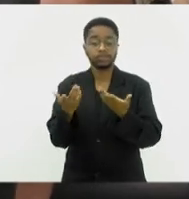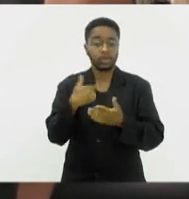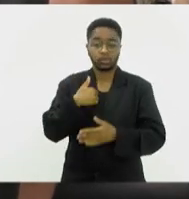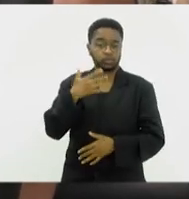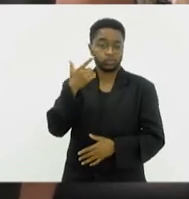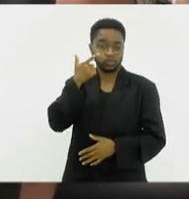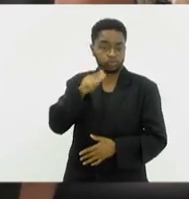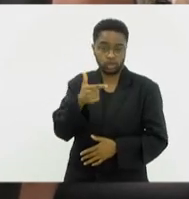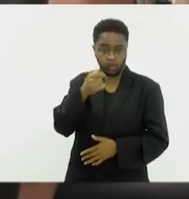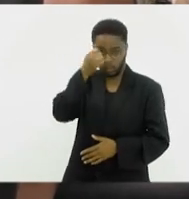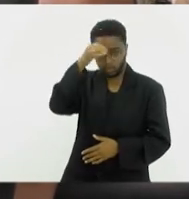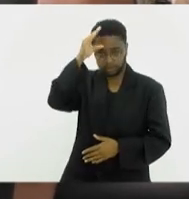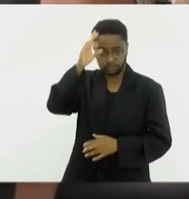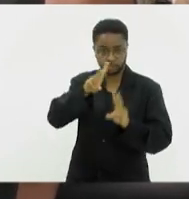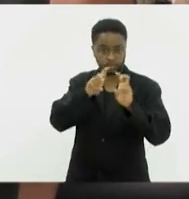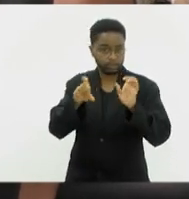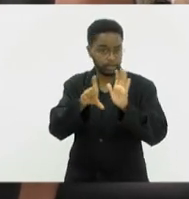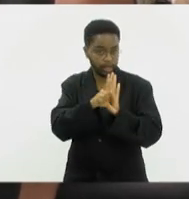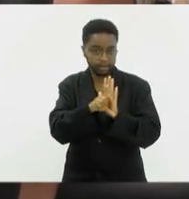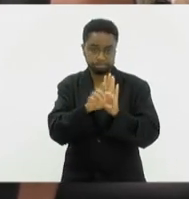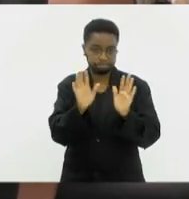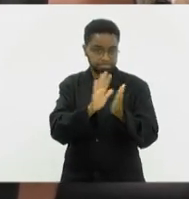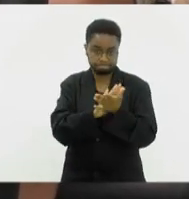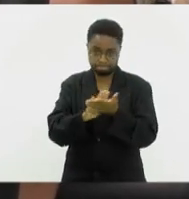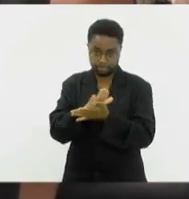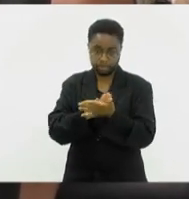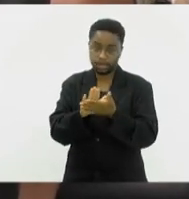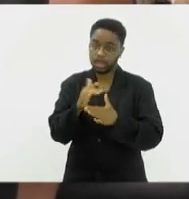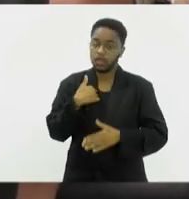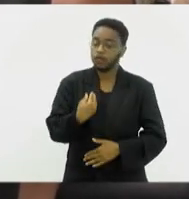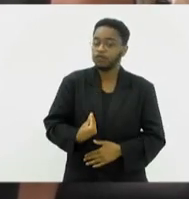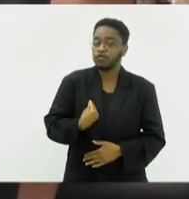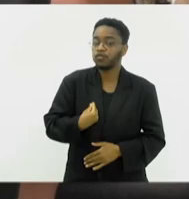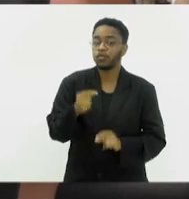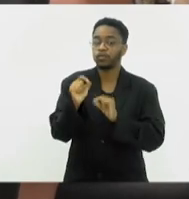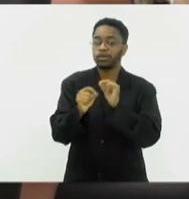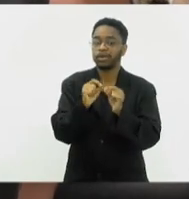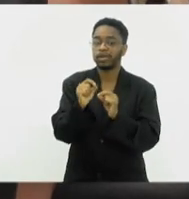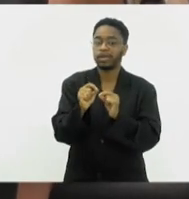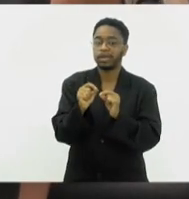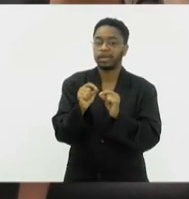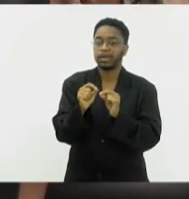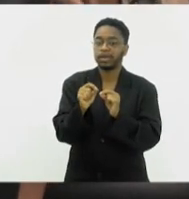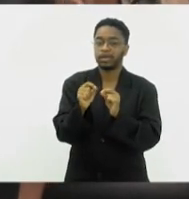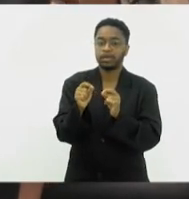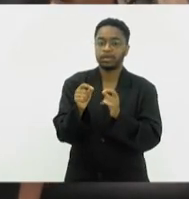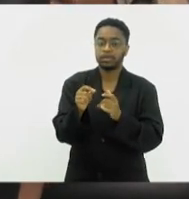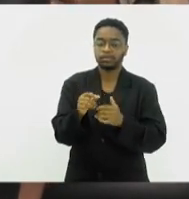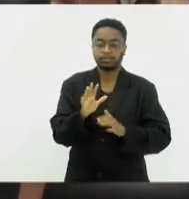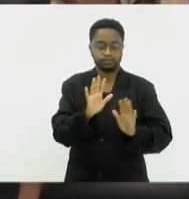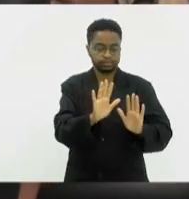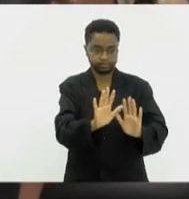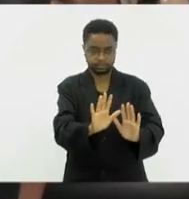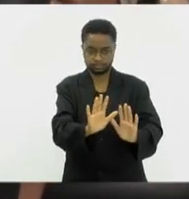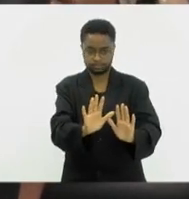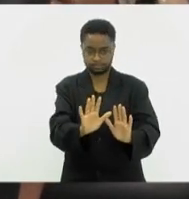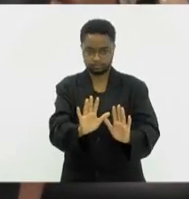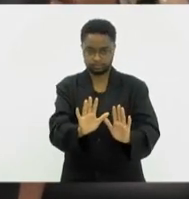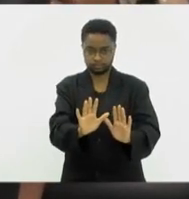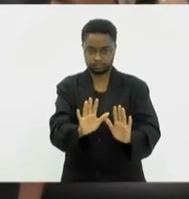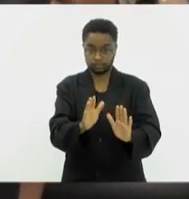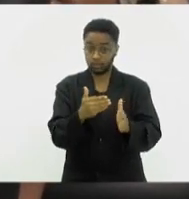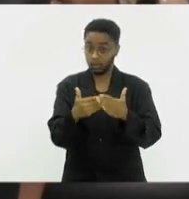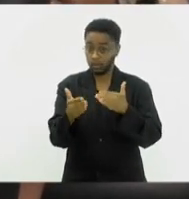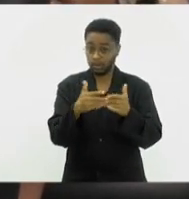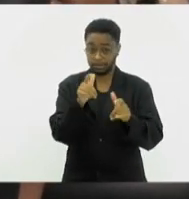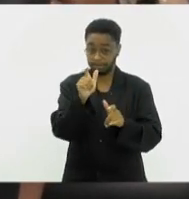leis, sobre legislações. Eu vivia a dinâmica no qual o território... Não, peraí. Qualquer pessoa no